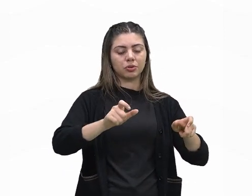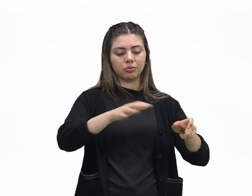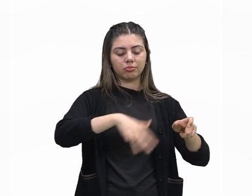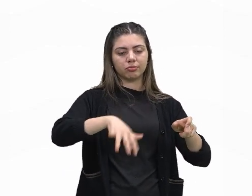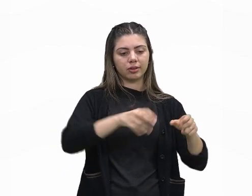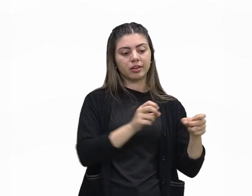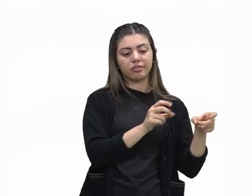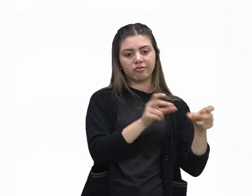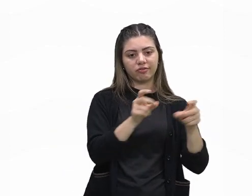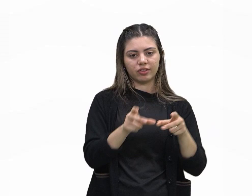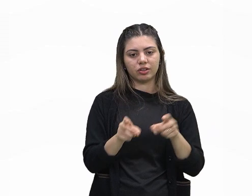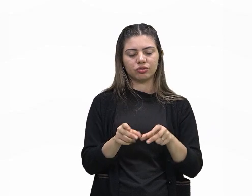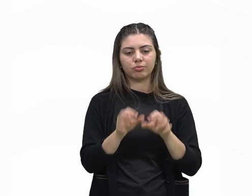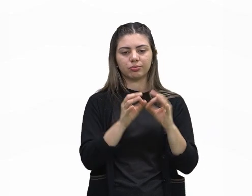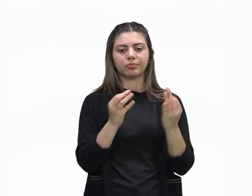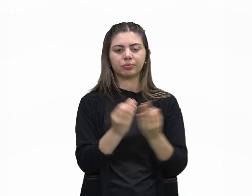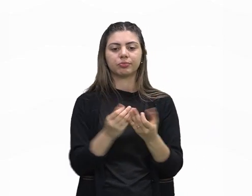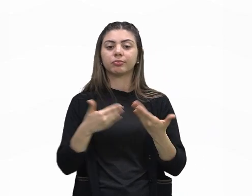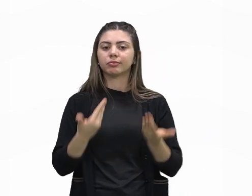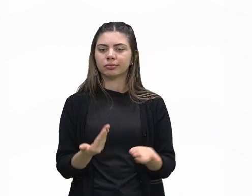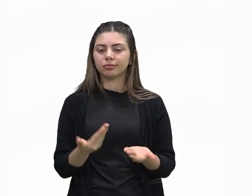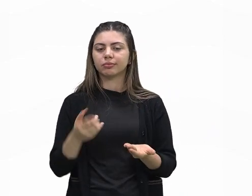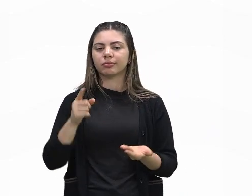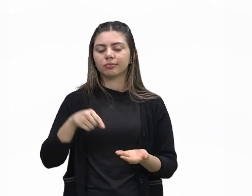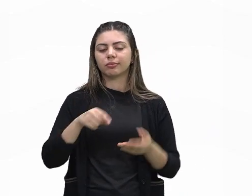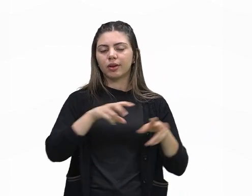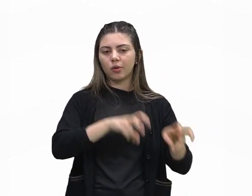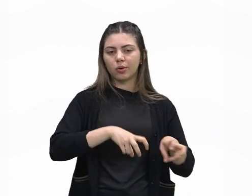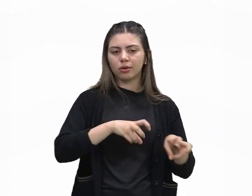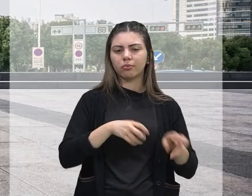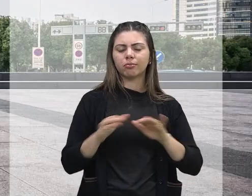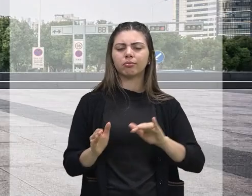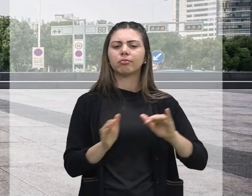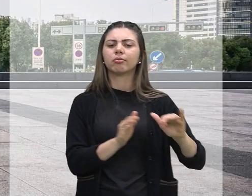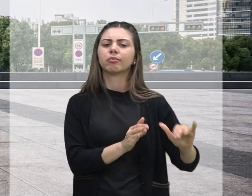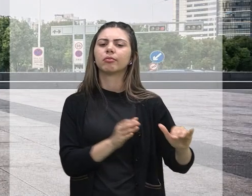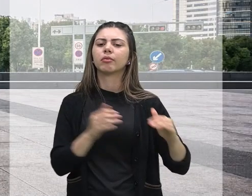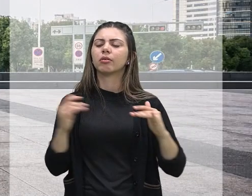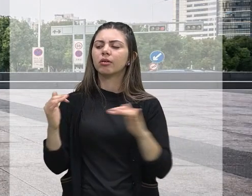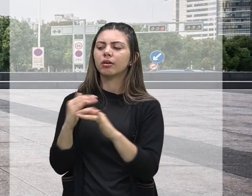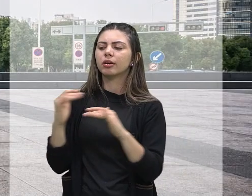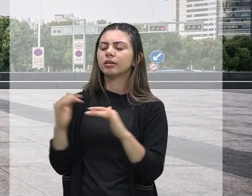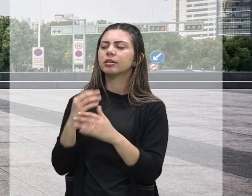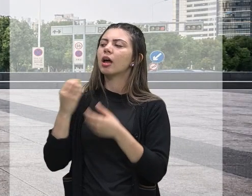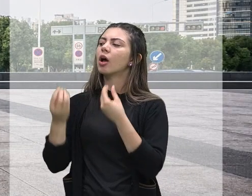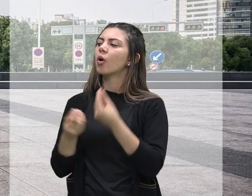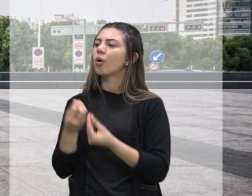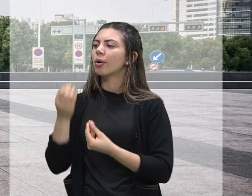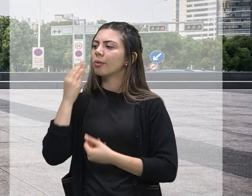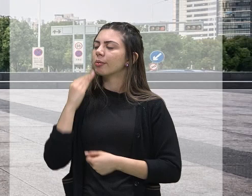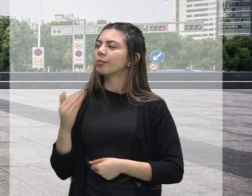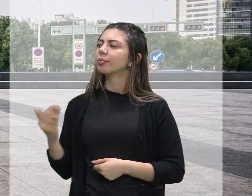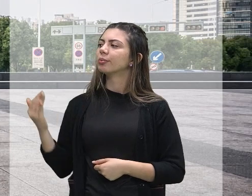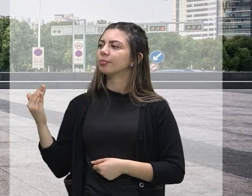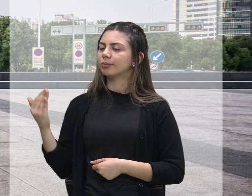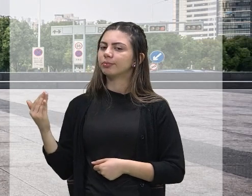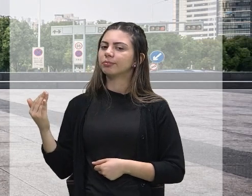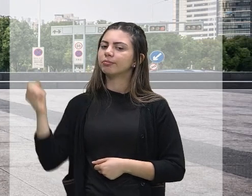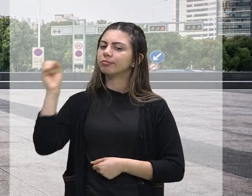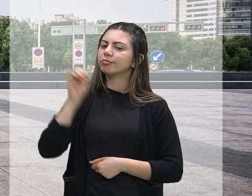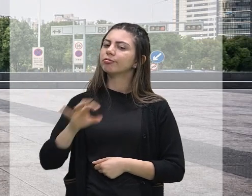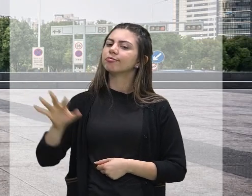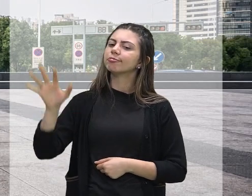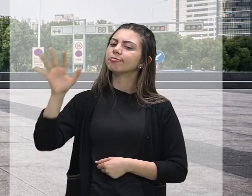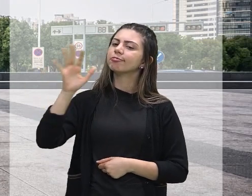famílias. Então, esse foi o mundo rural. Vamos ver agora o mundo urbano. O mundo urbano, a gente está vendo aqui pela própria paisagem,